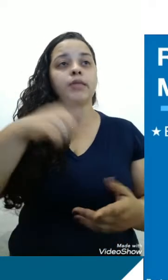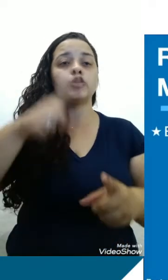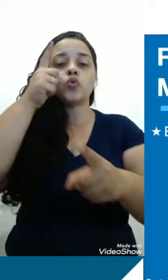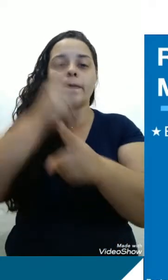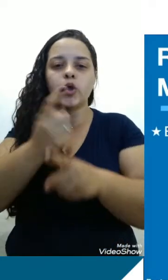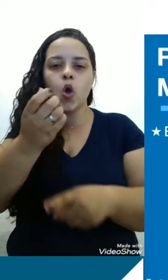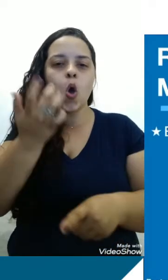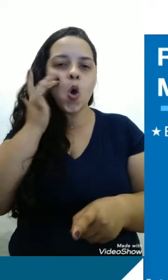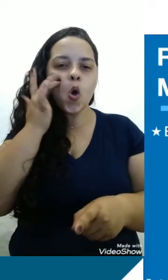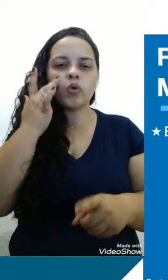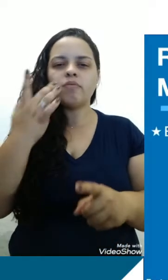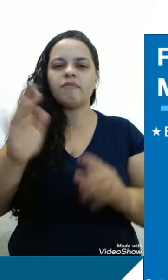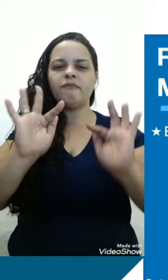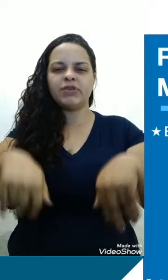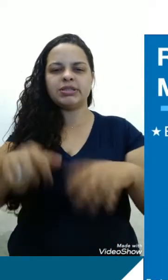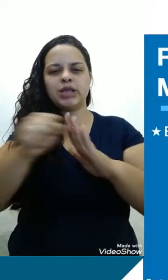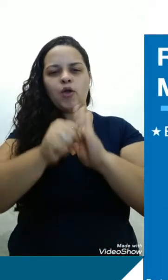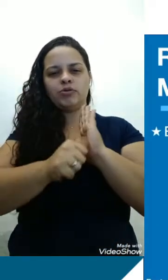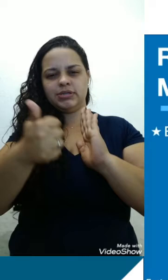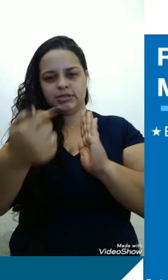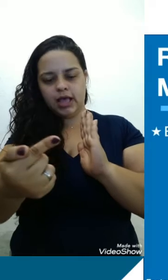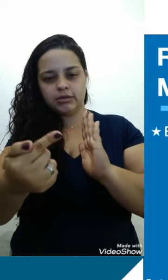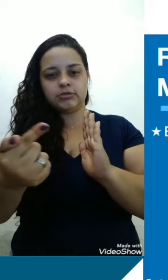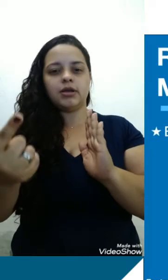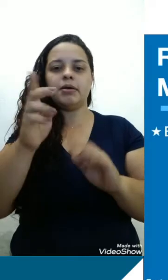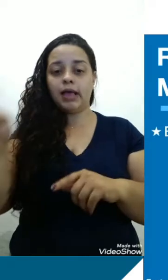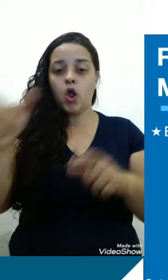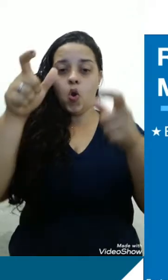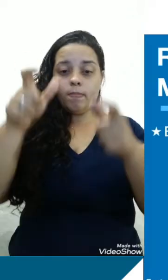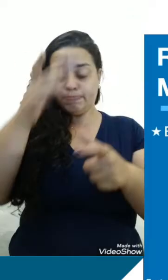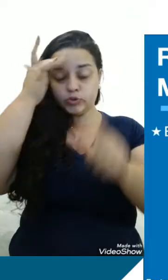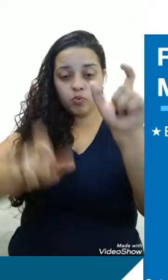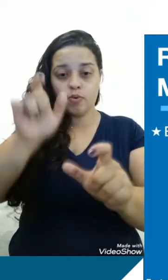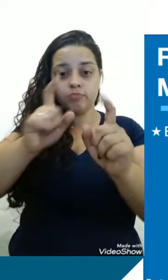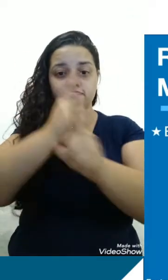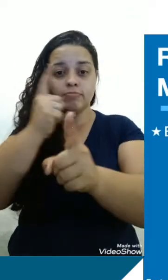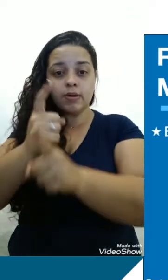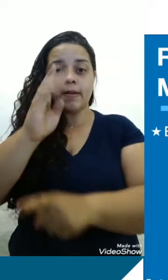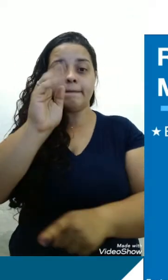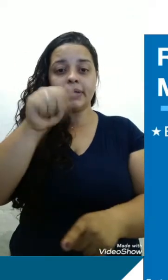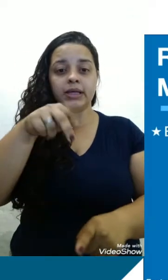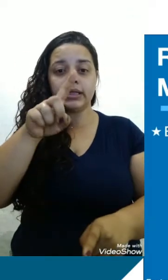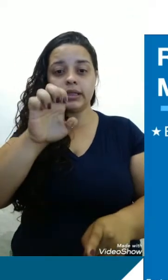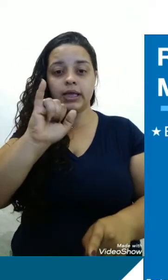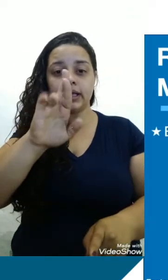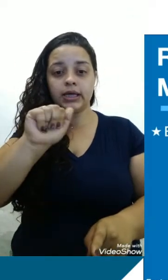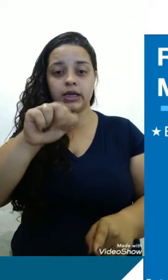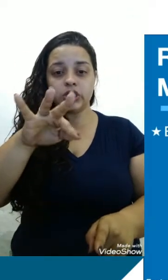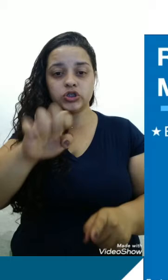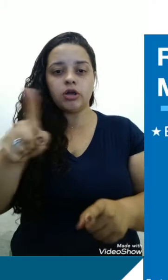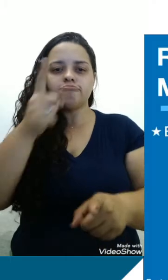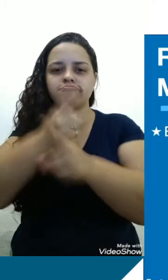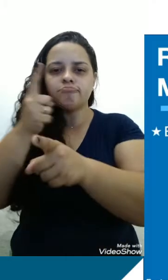a descoberta do ouro ocorre no final do século XVII, a partir da atuação dos bandeirantes paulistas, que em suas incursões ao interior vão